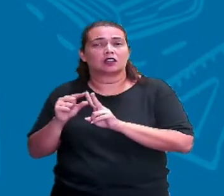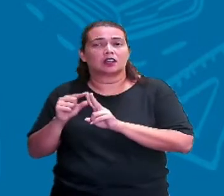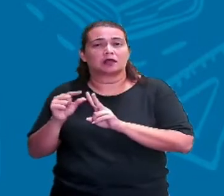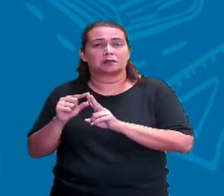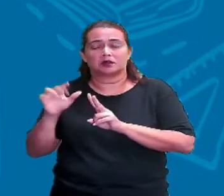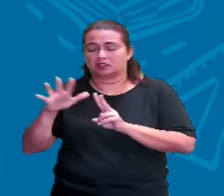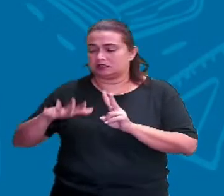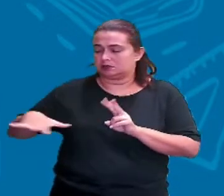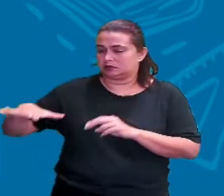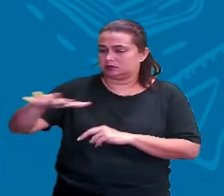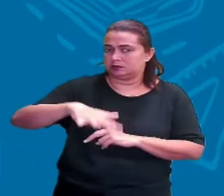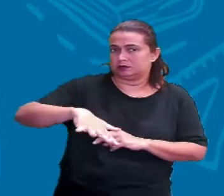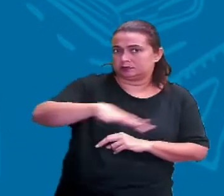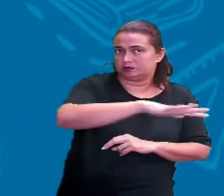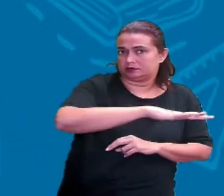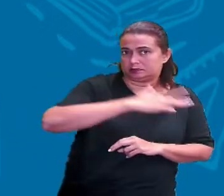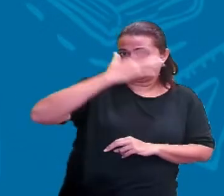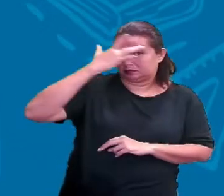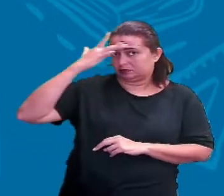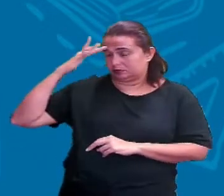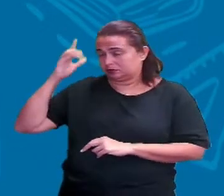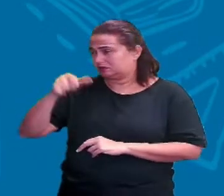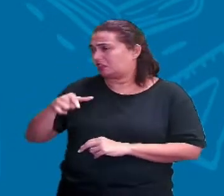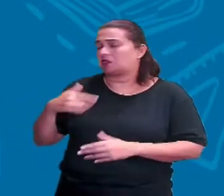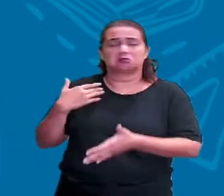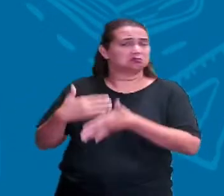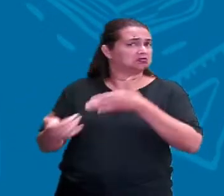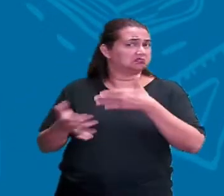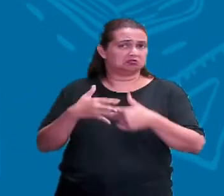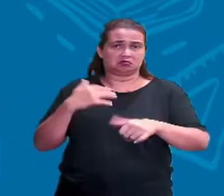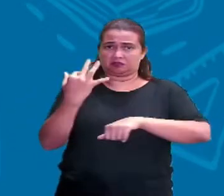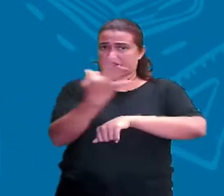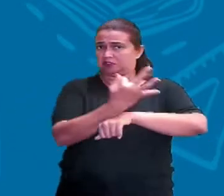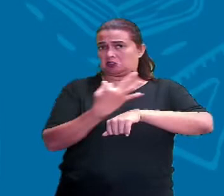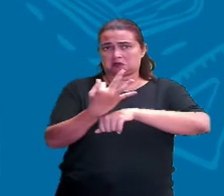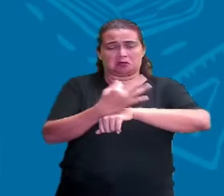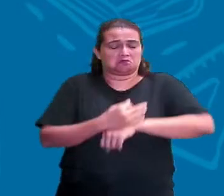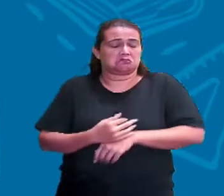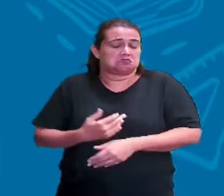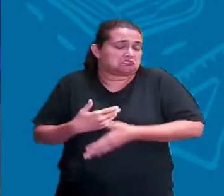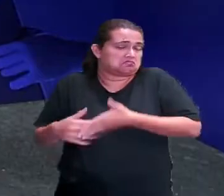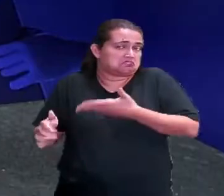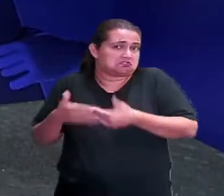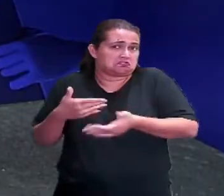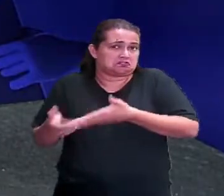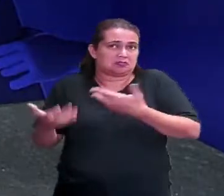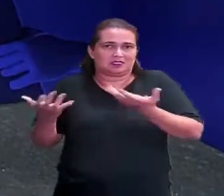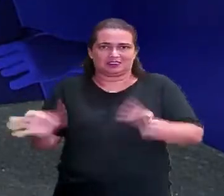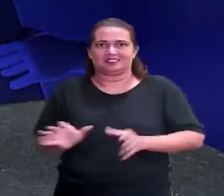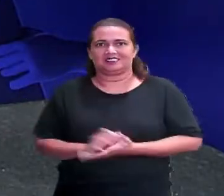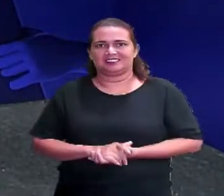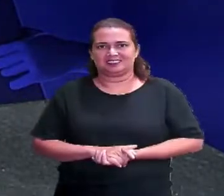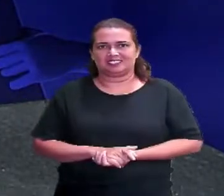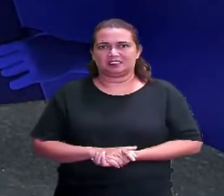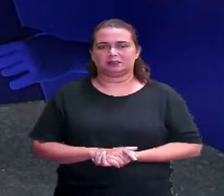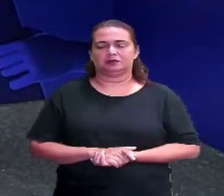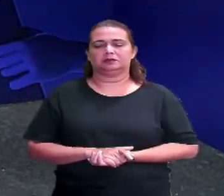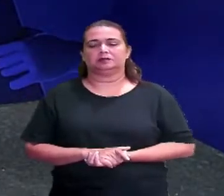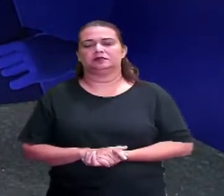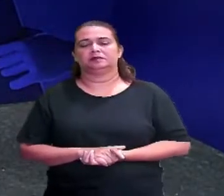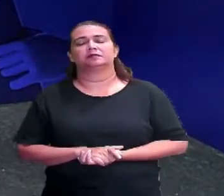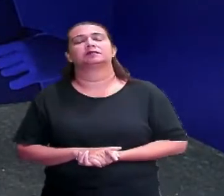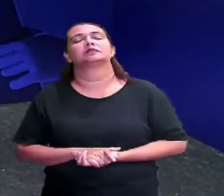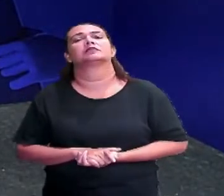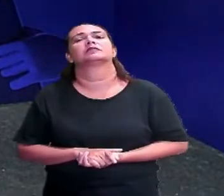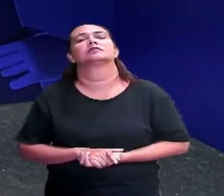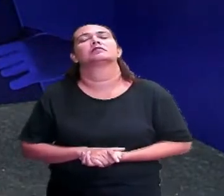pouco afeitas à etiqueta linguística. Então, muitas vezes, quando você quer utilizar aí uma